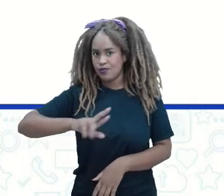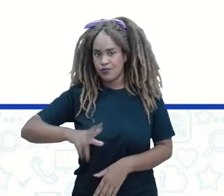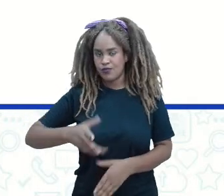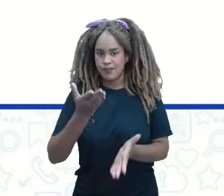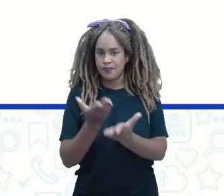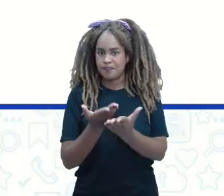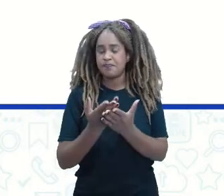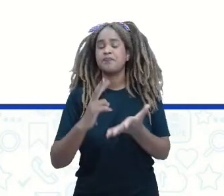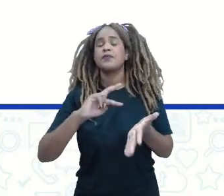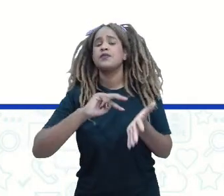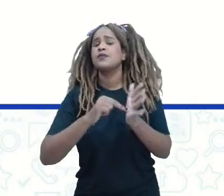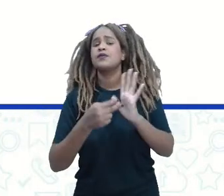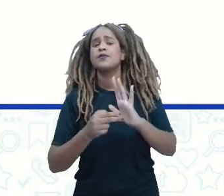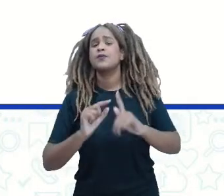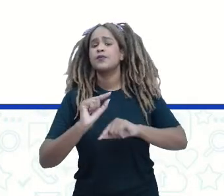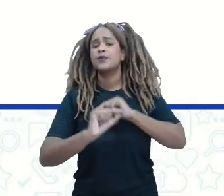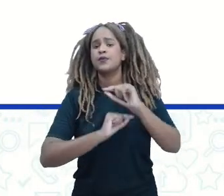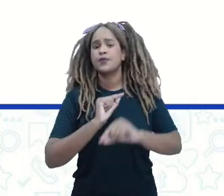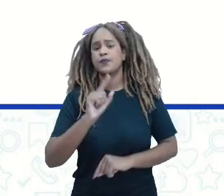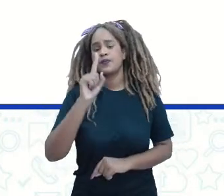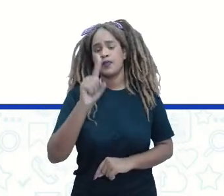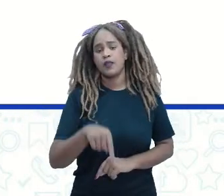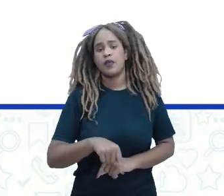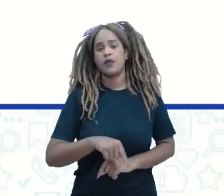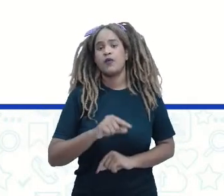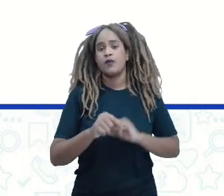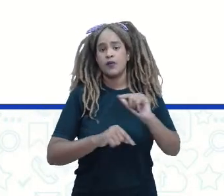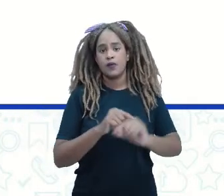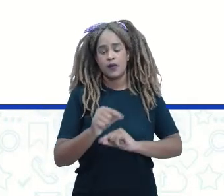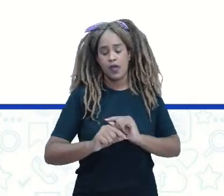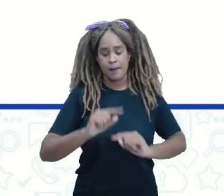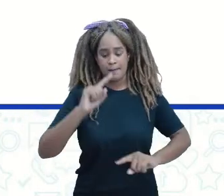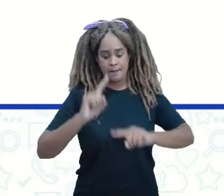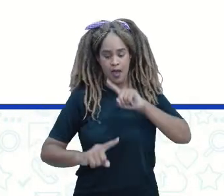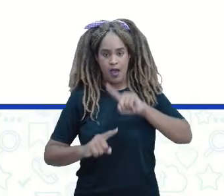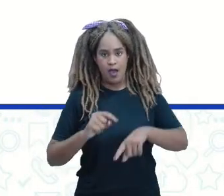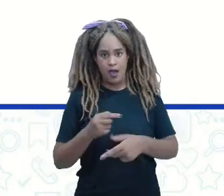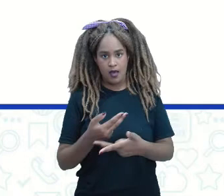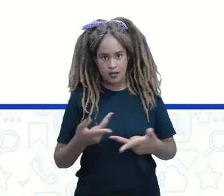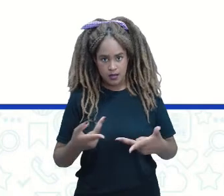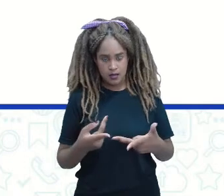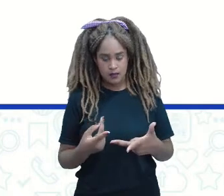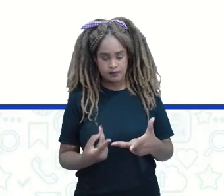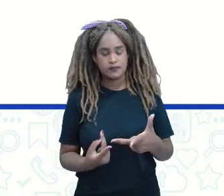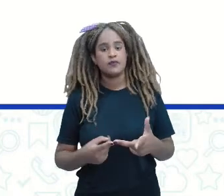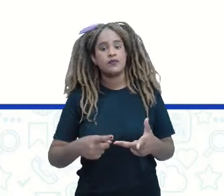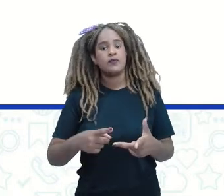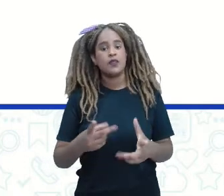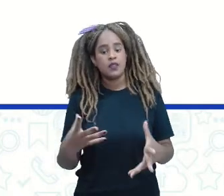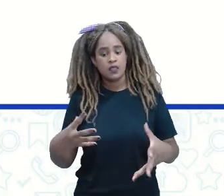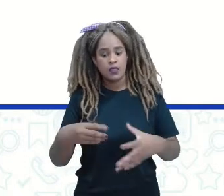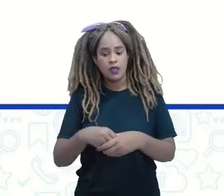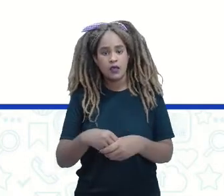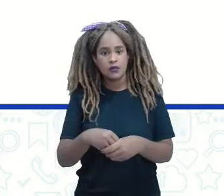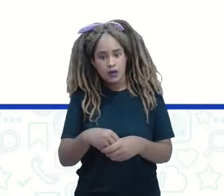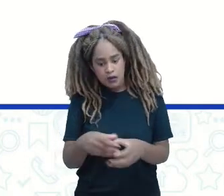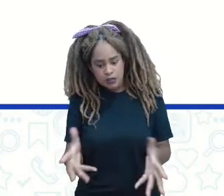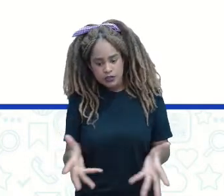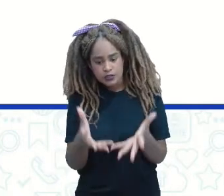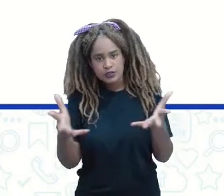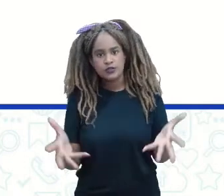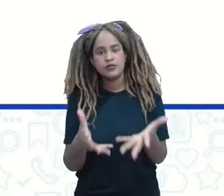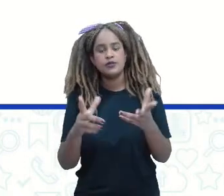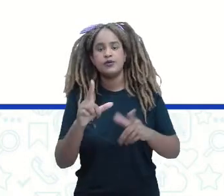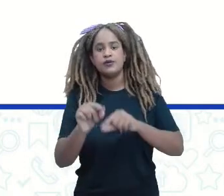é isso, né? É a magnetização de um material que naturalmente não possui